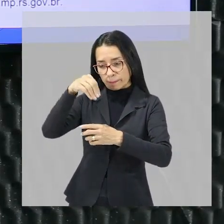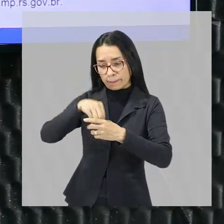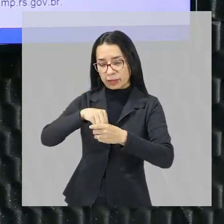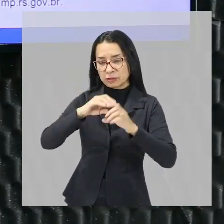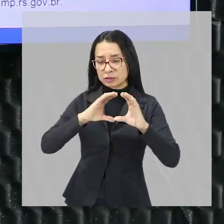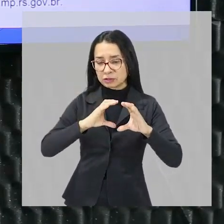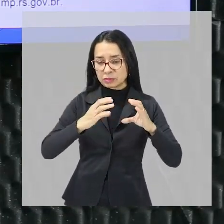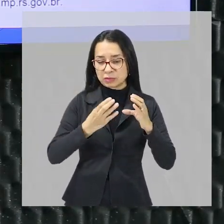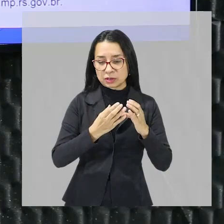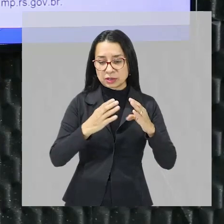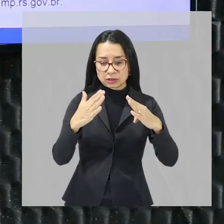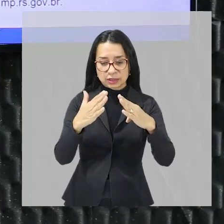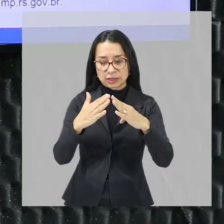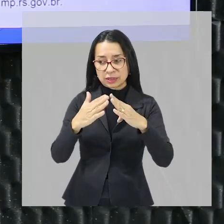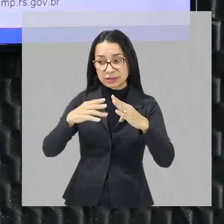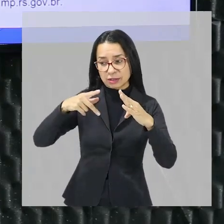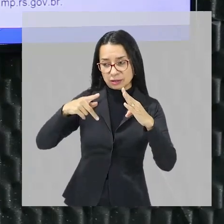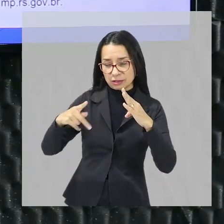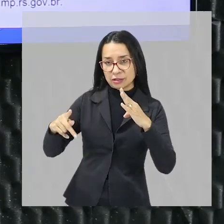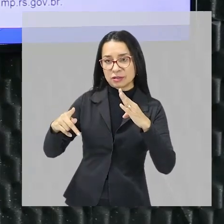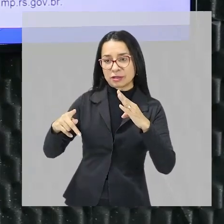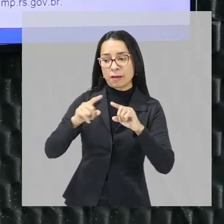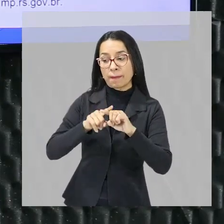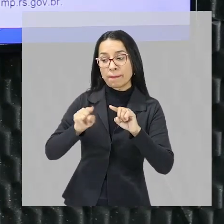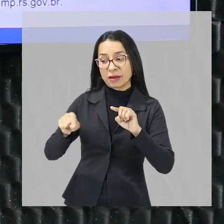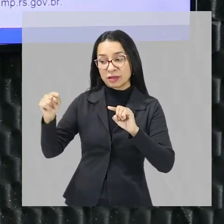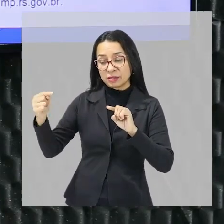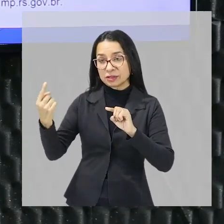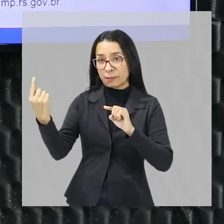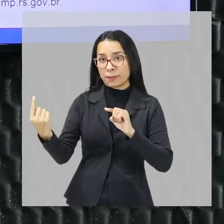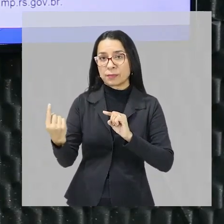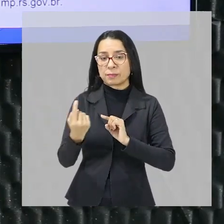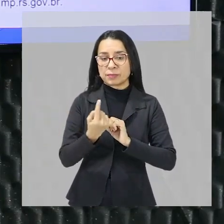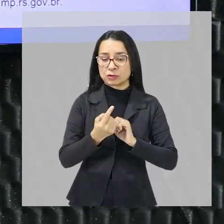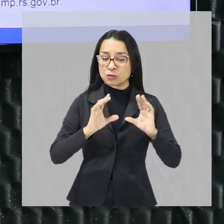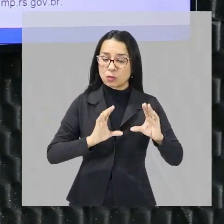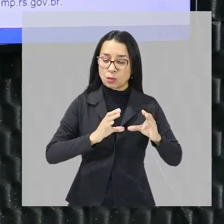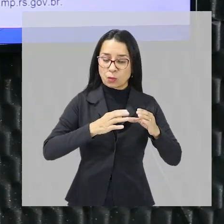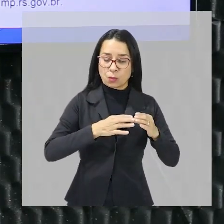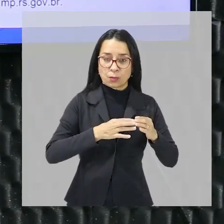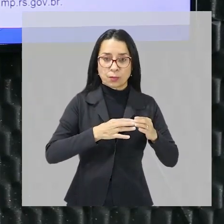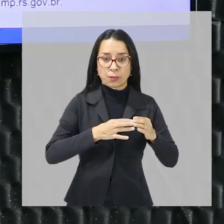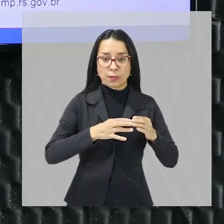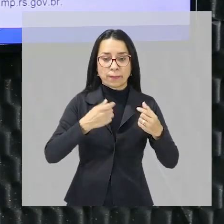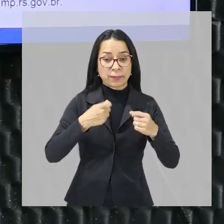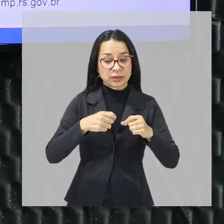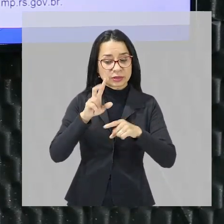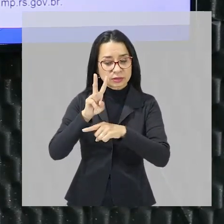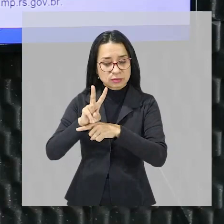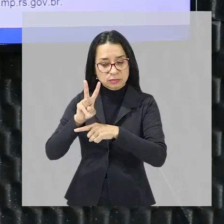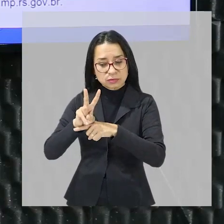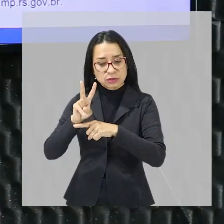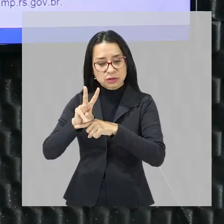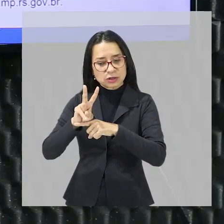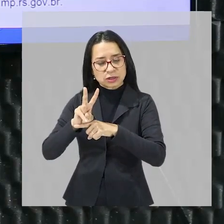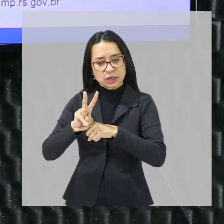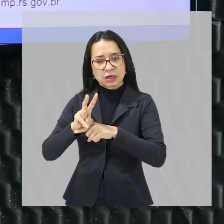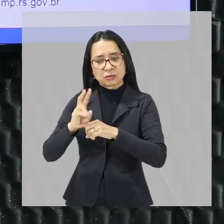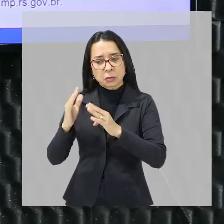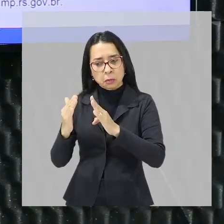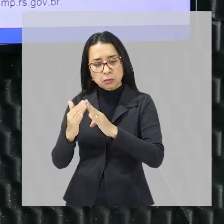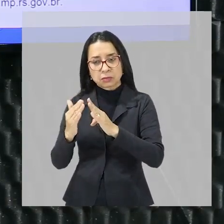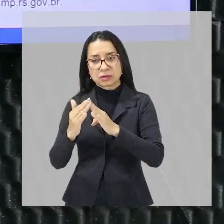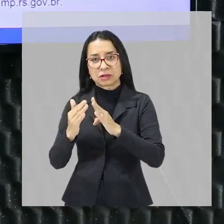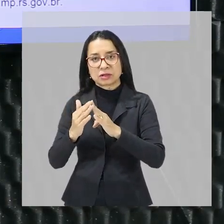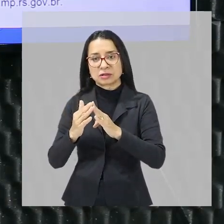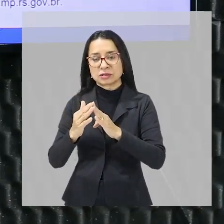ser dela, mas ela é parte da coletividade como pessoa, então ela deve zelar pelo seu patrimônio e cumprir as